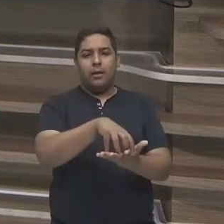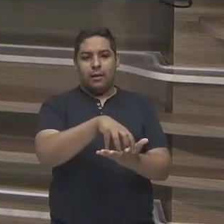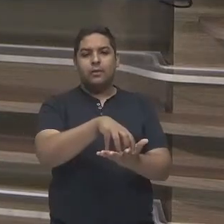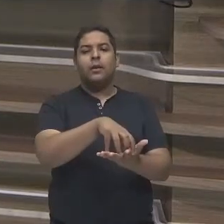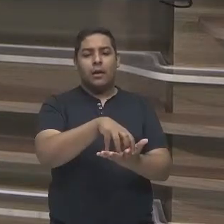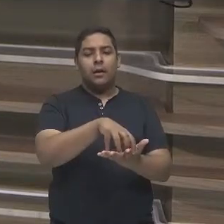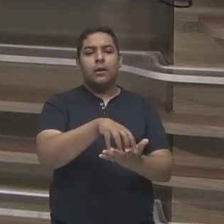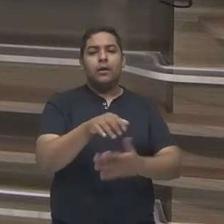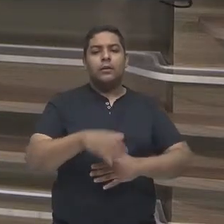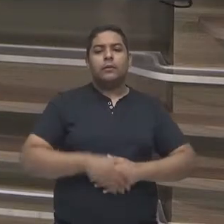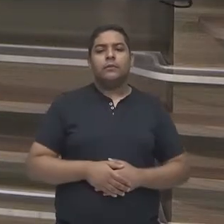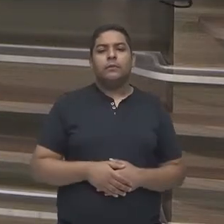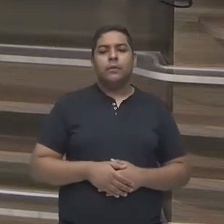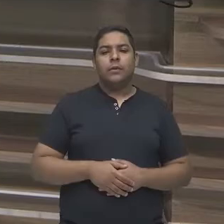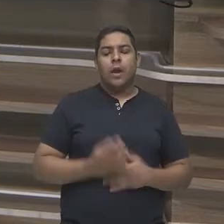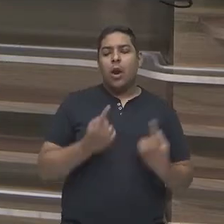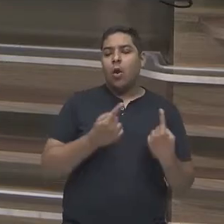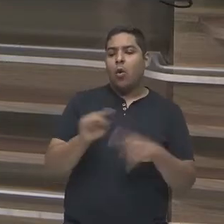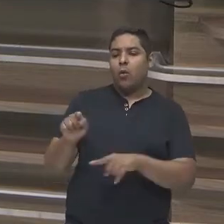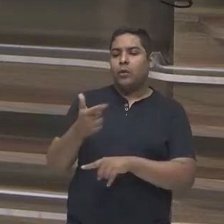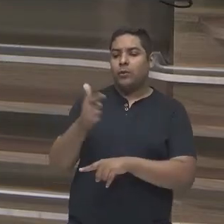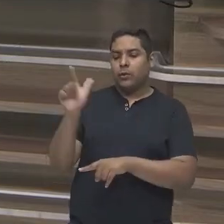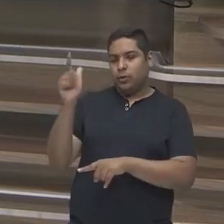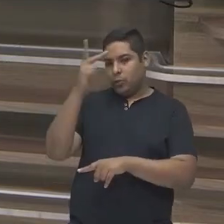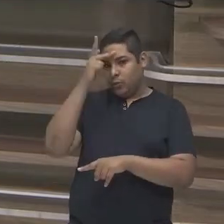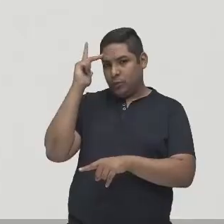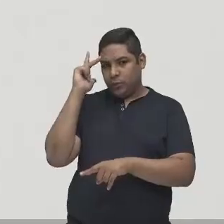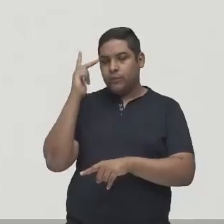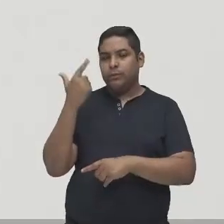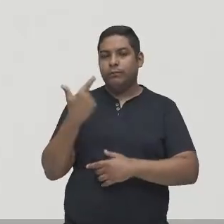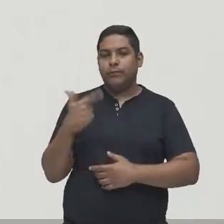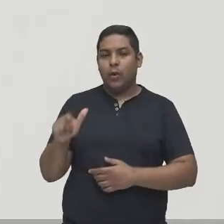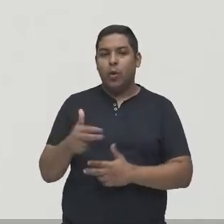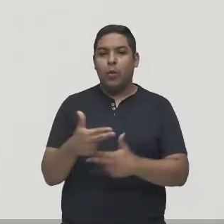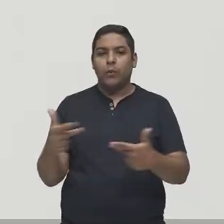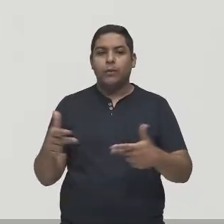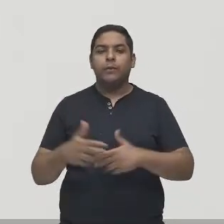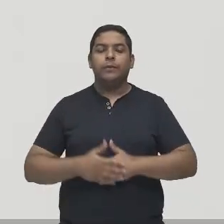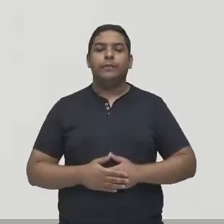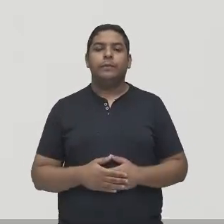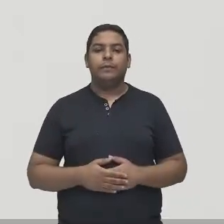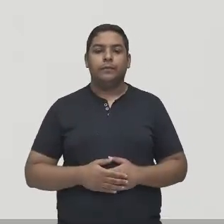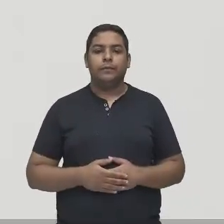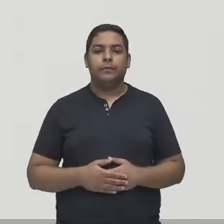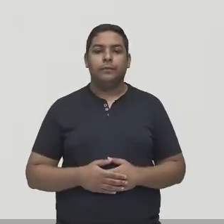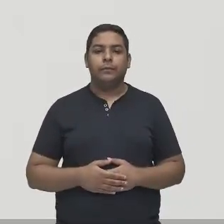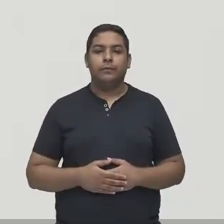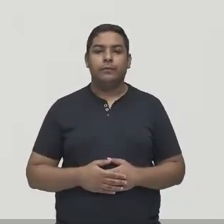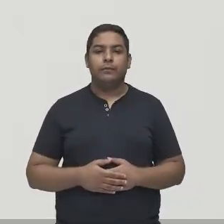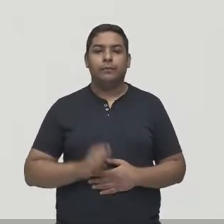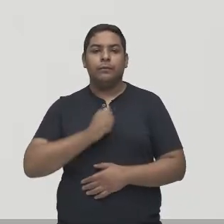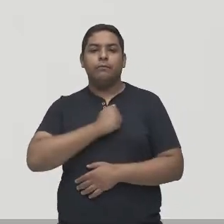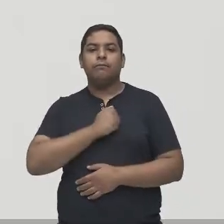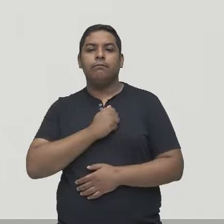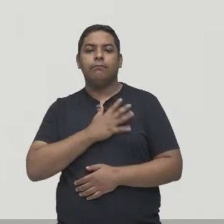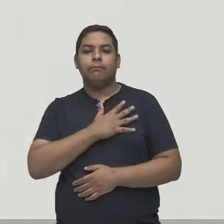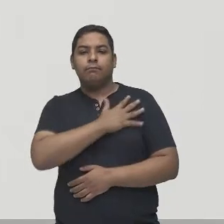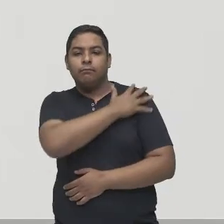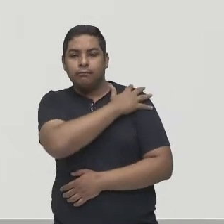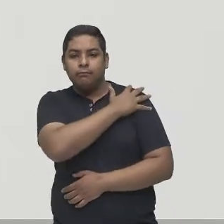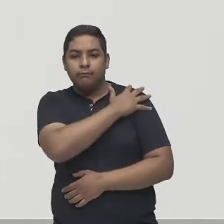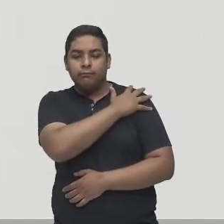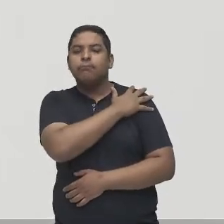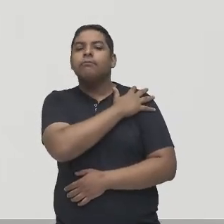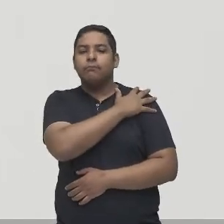mão também de outras coisas, certo? Então, vejam bem. Neste quadro, nós também temos ainda aí, ó, o